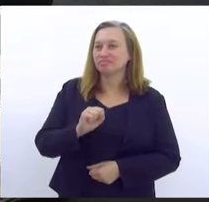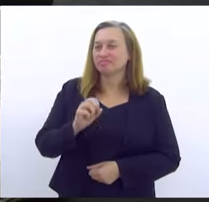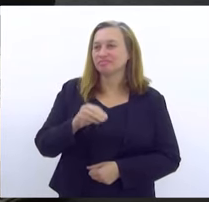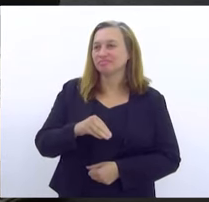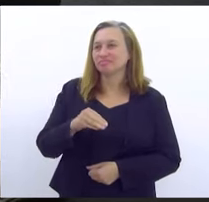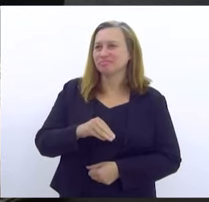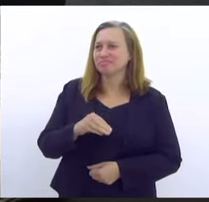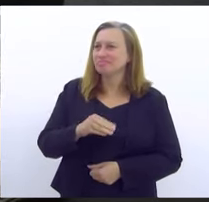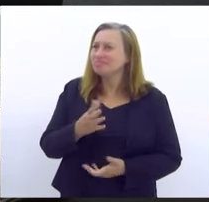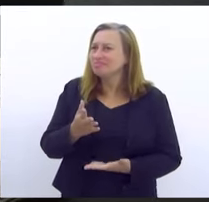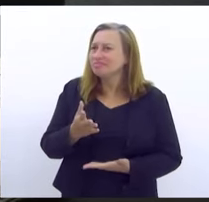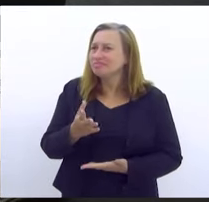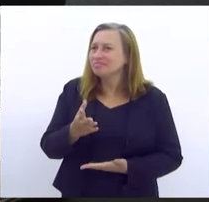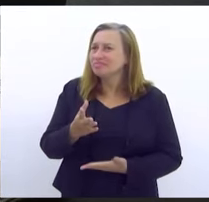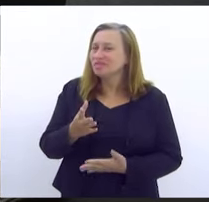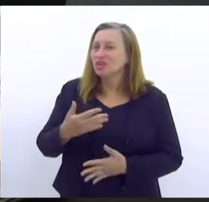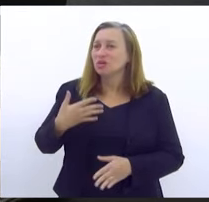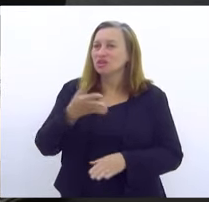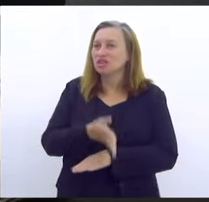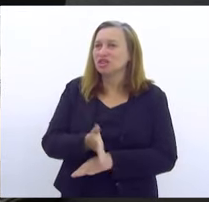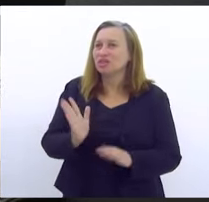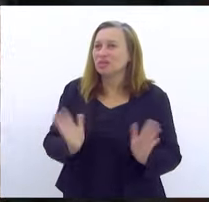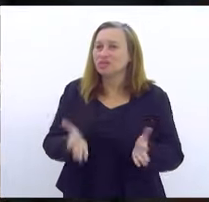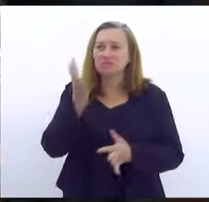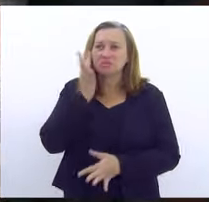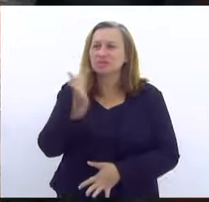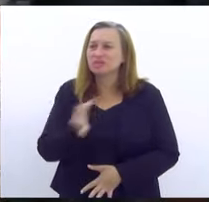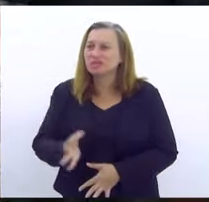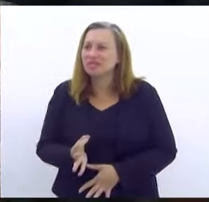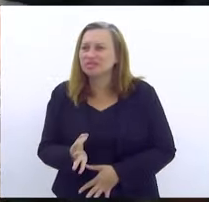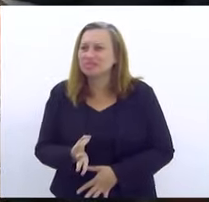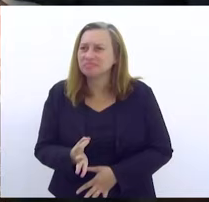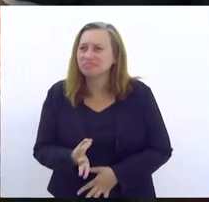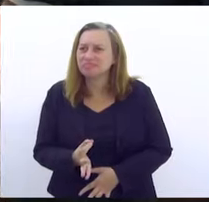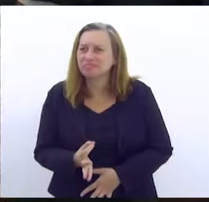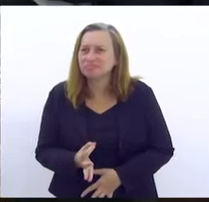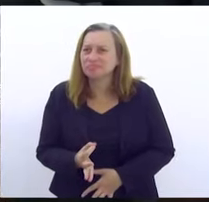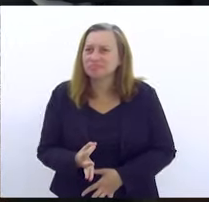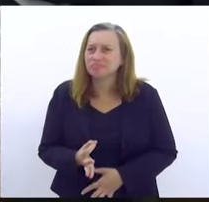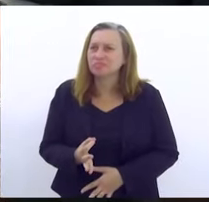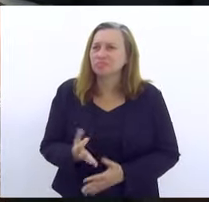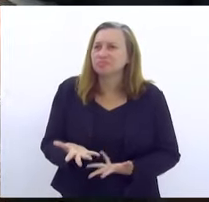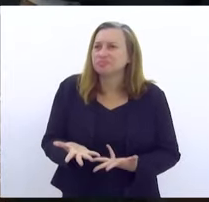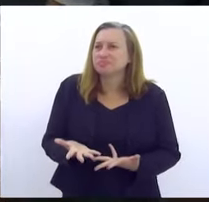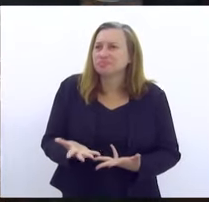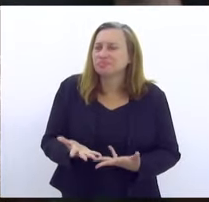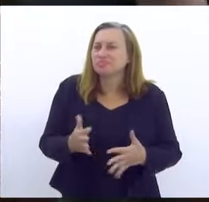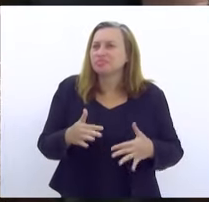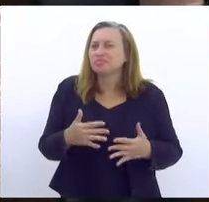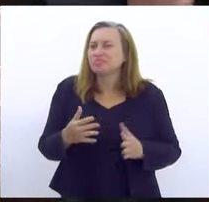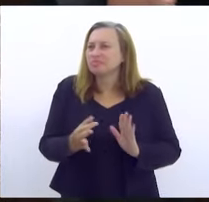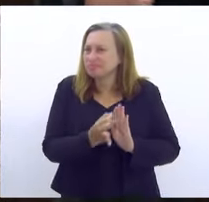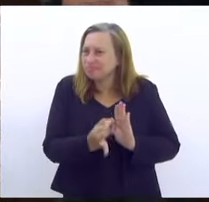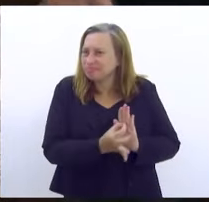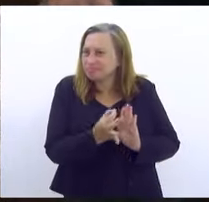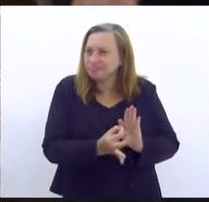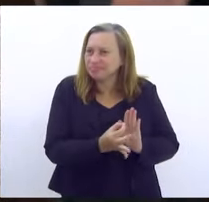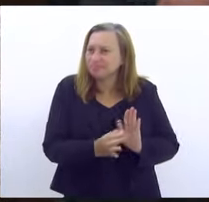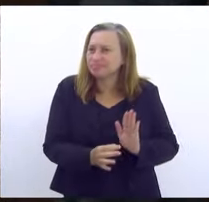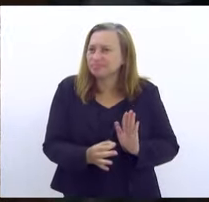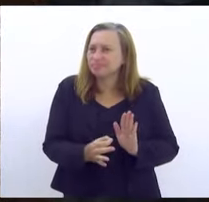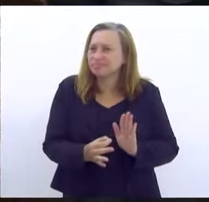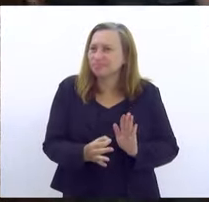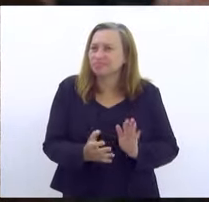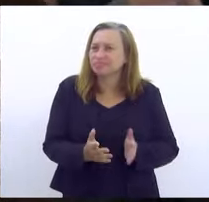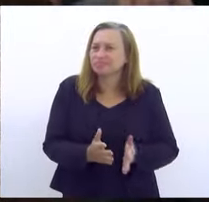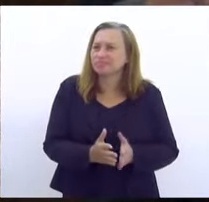presidente, parecer, por favor. Eu cheguei aqui agora e não sei o teor. aparecer. O projeto de lei de autoria é